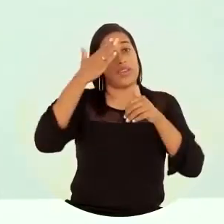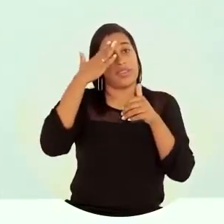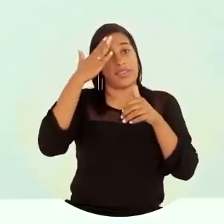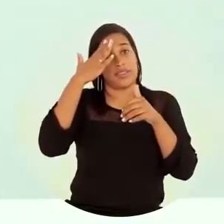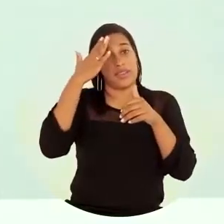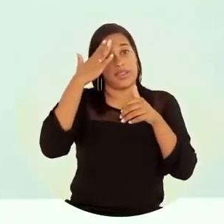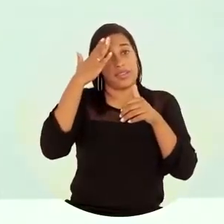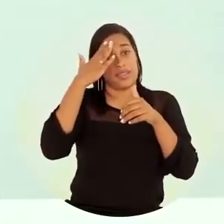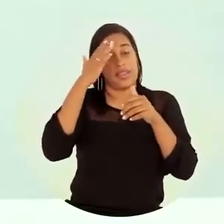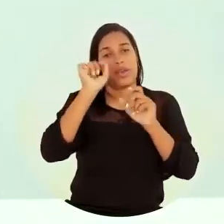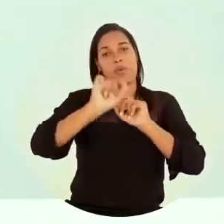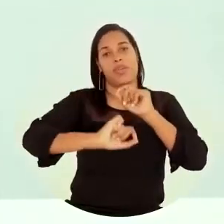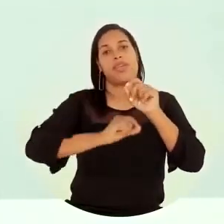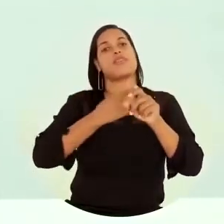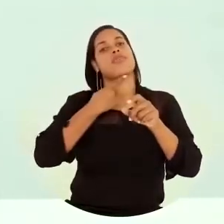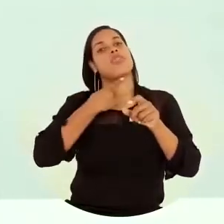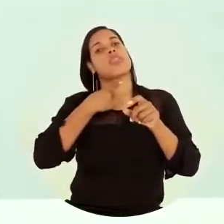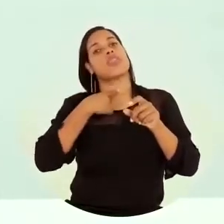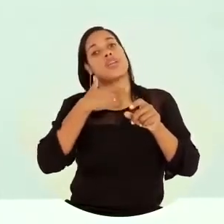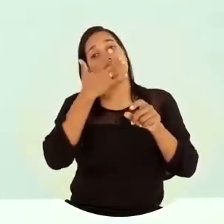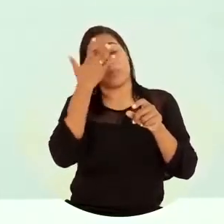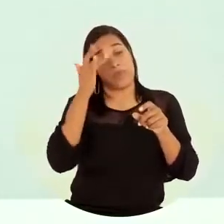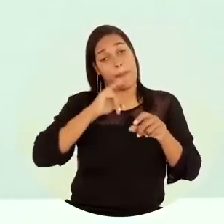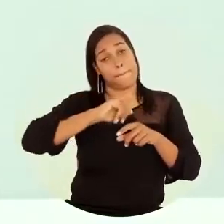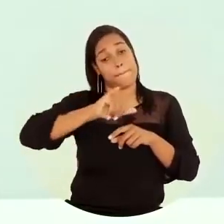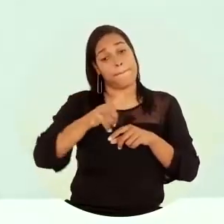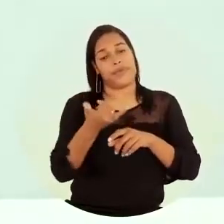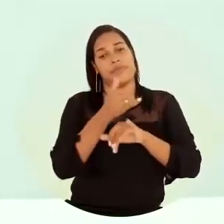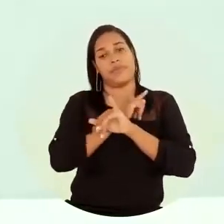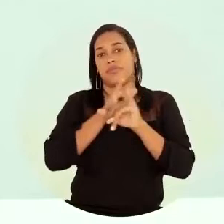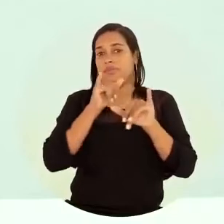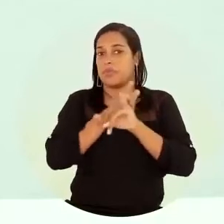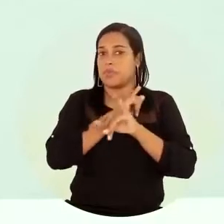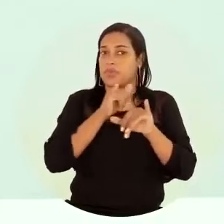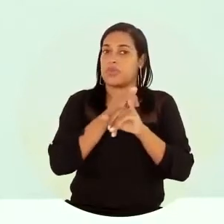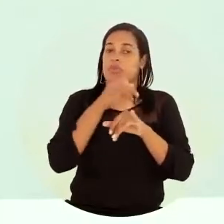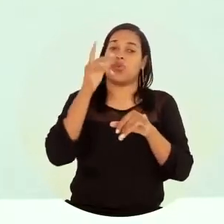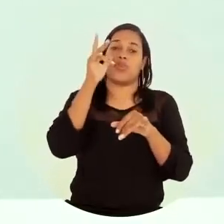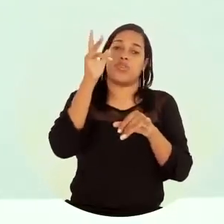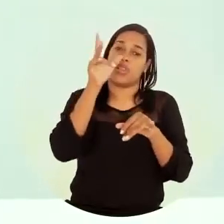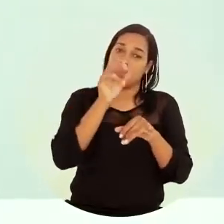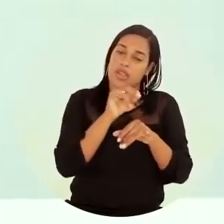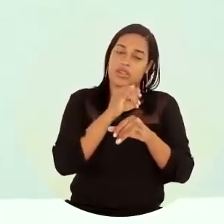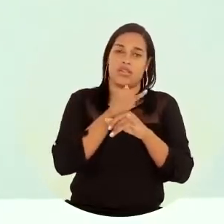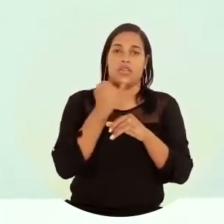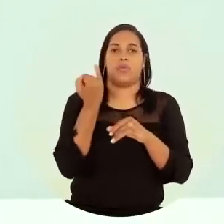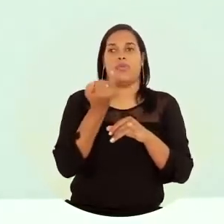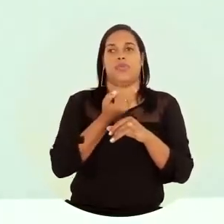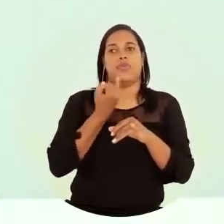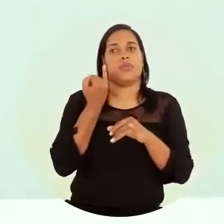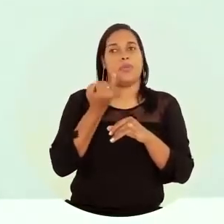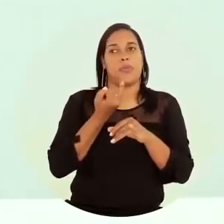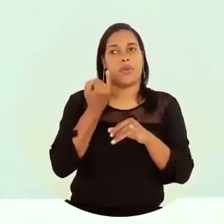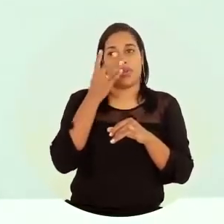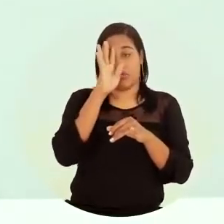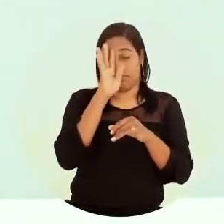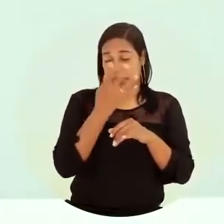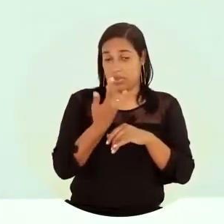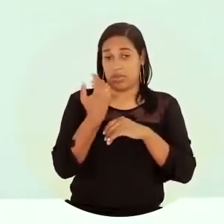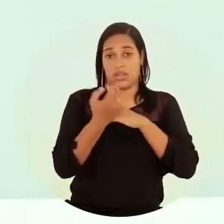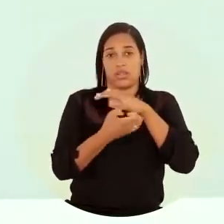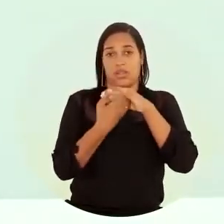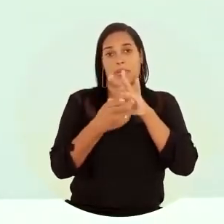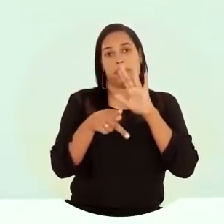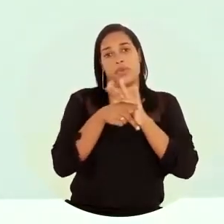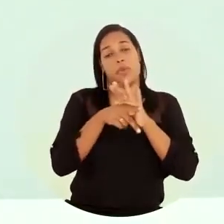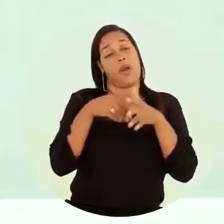da empresa. Mas hoje, as empresas já estão começando a falar sobre gestão com pessoas, que já é um patamar acima,